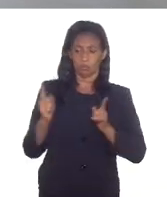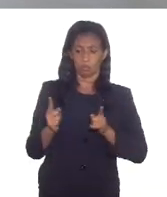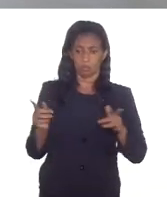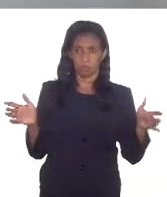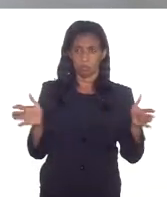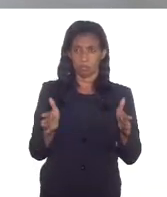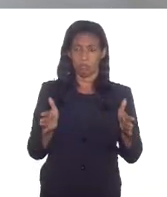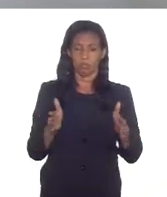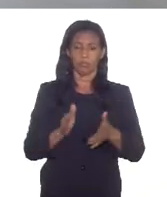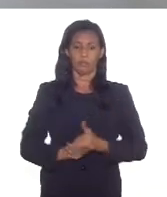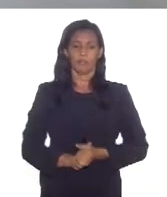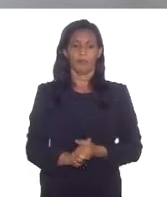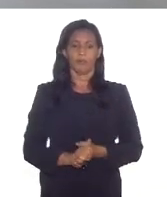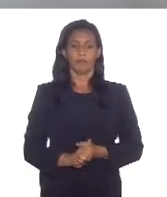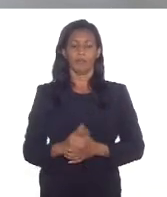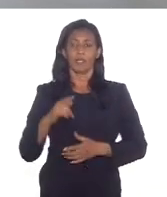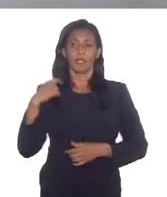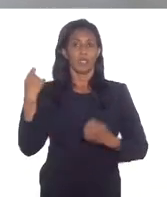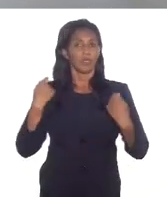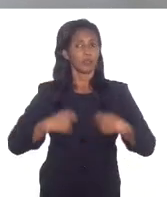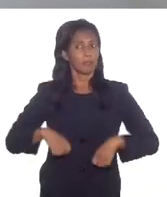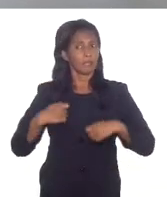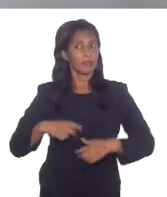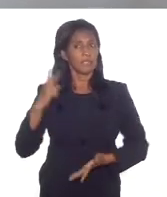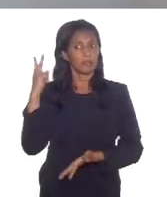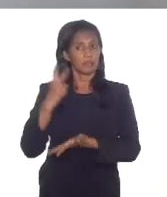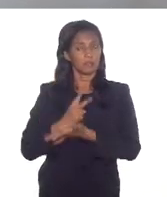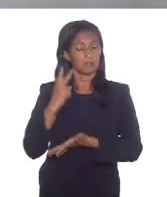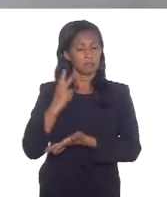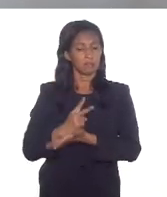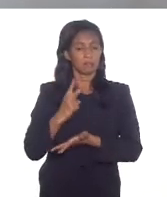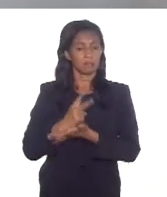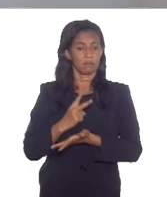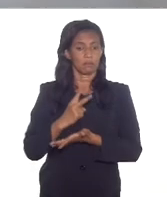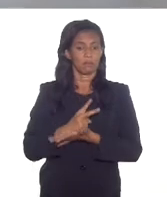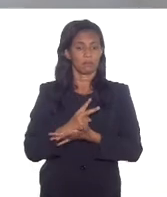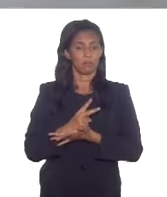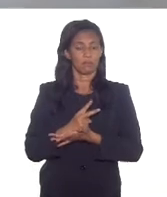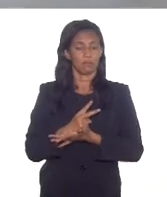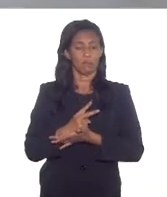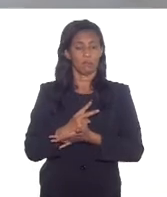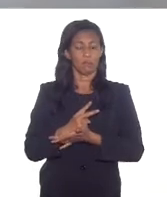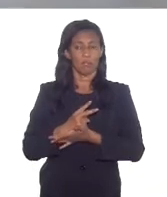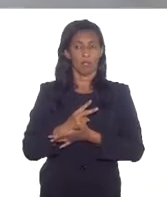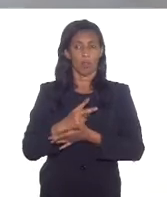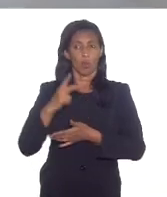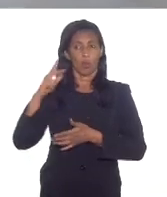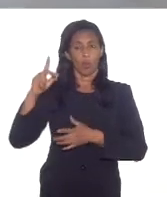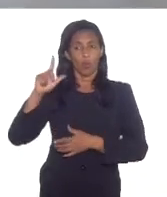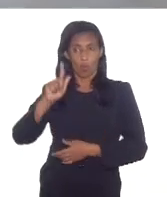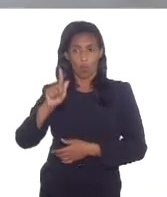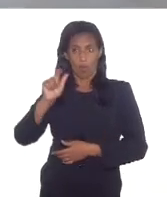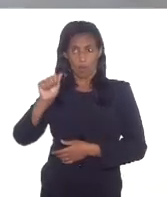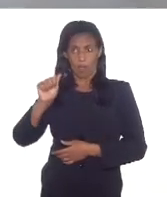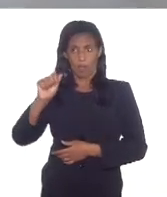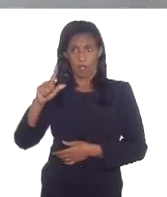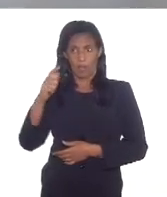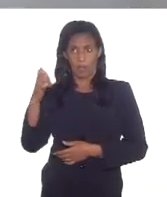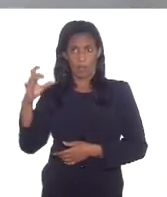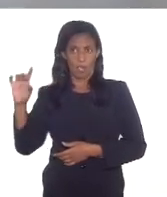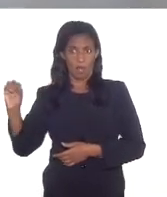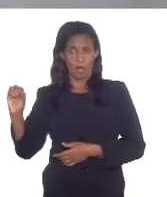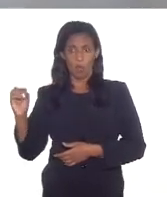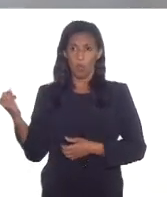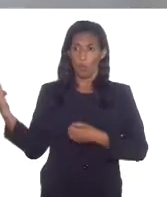né? E que a gente precisa manter a viabilidade do Aeroporto Internacional do Galeão para voltar